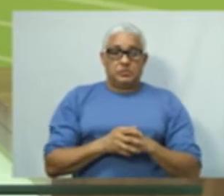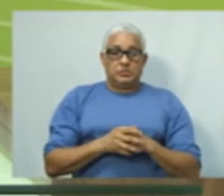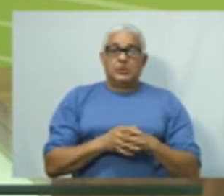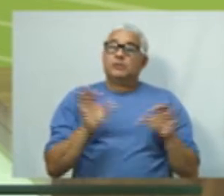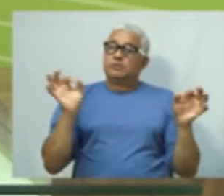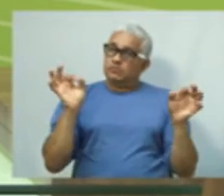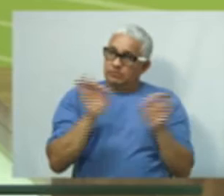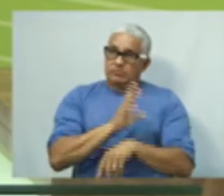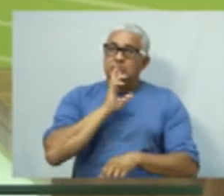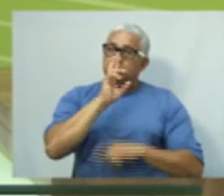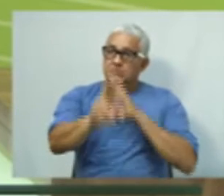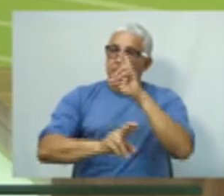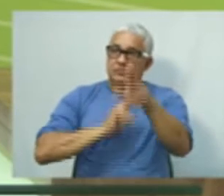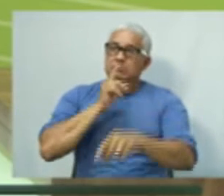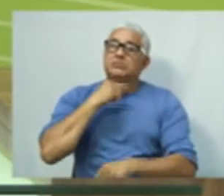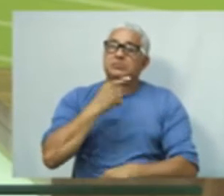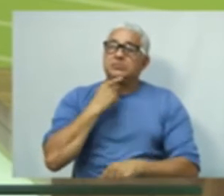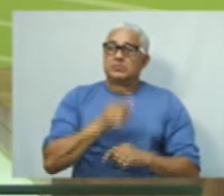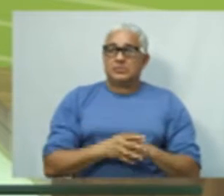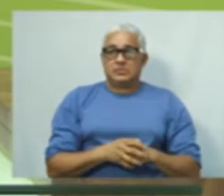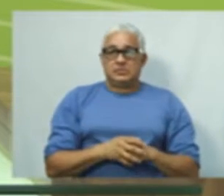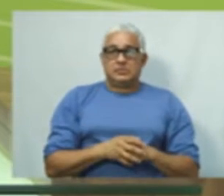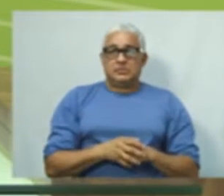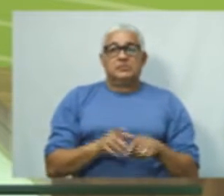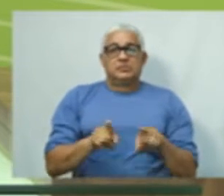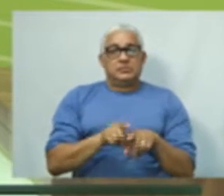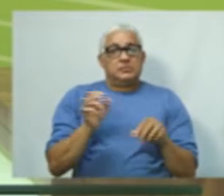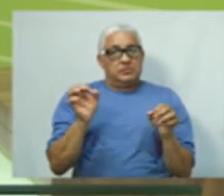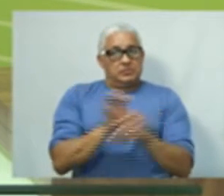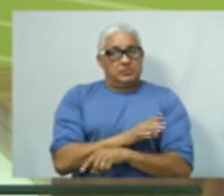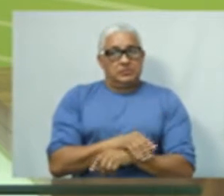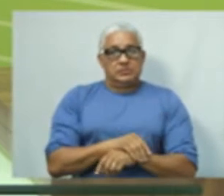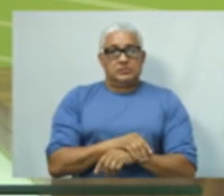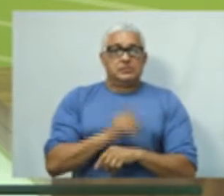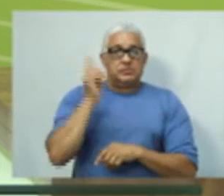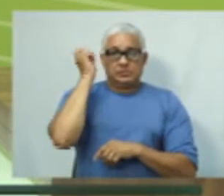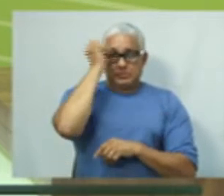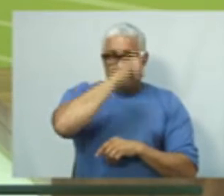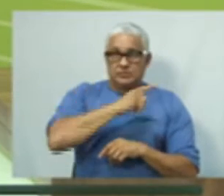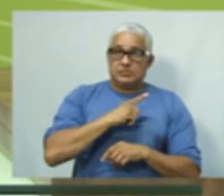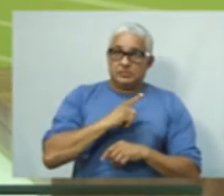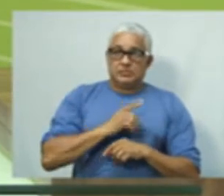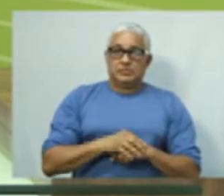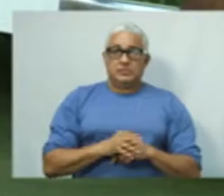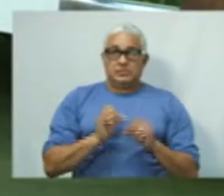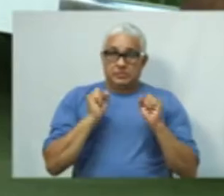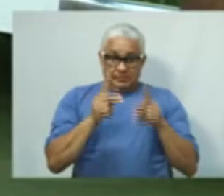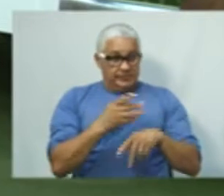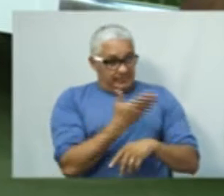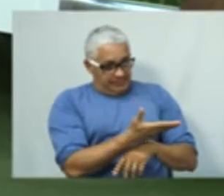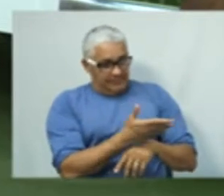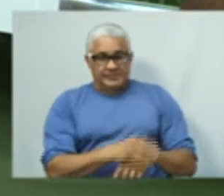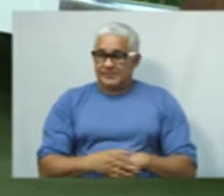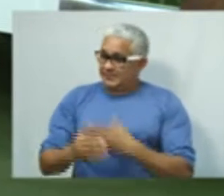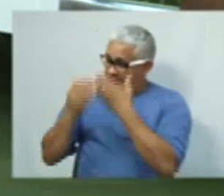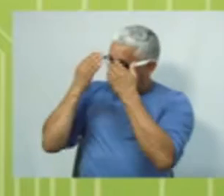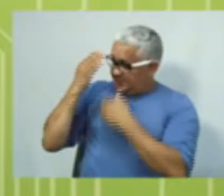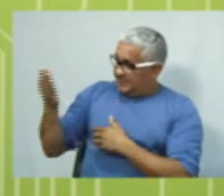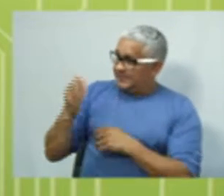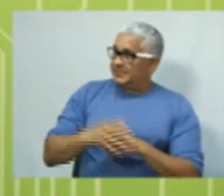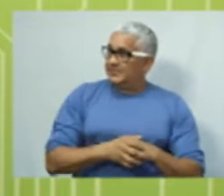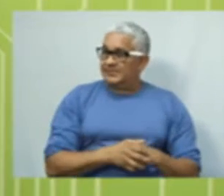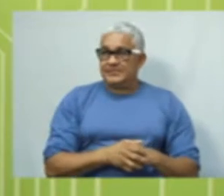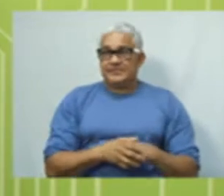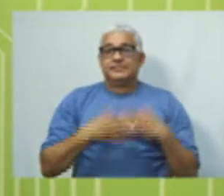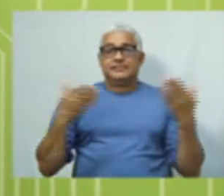prontos a responder as dúvidas, pronto a tirar as dificuldades que vocês tiverem. Certo, Miriam? Certo, obrigado, professor.